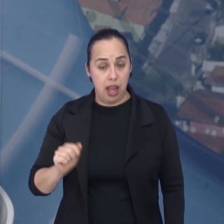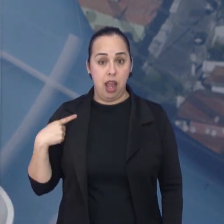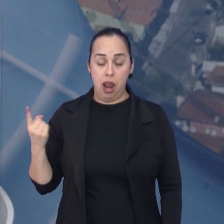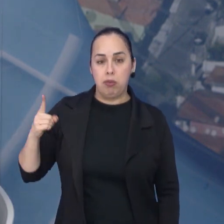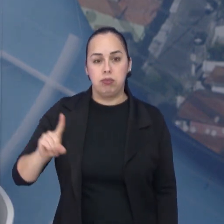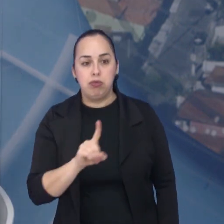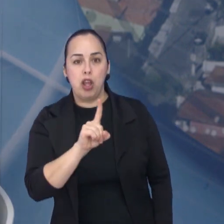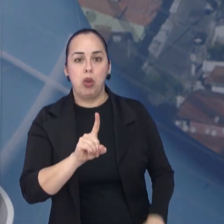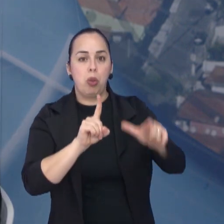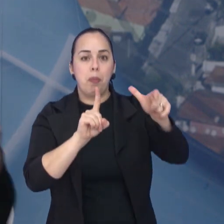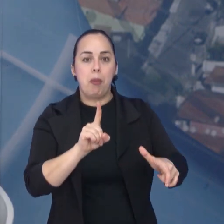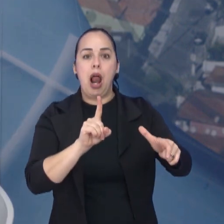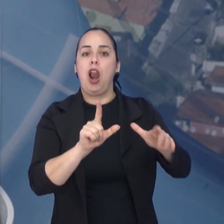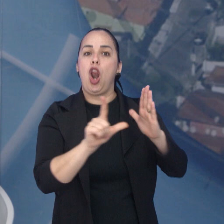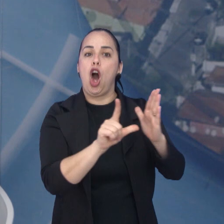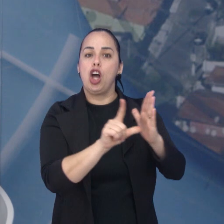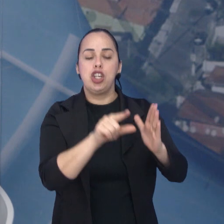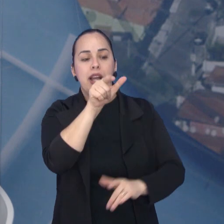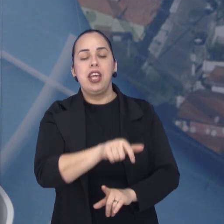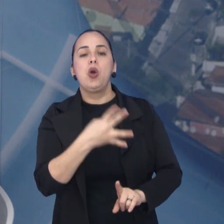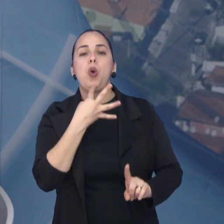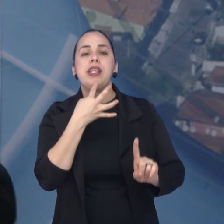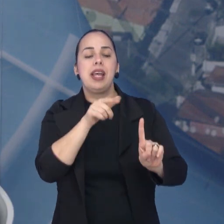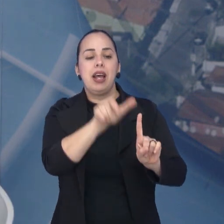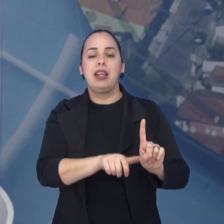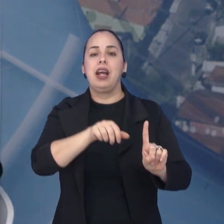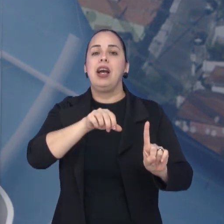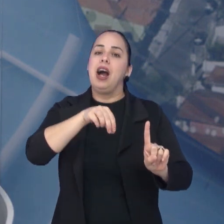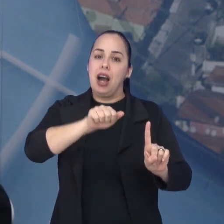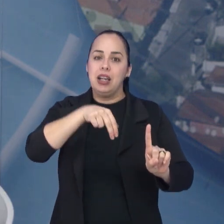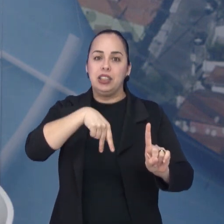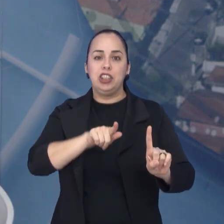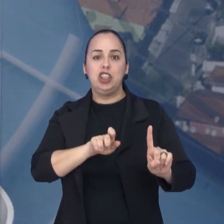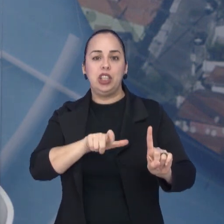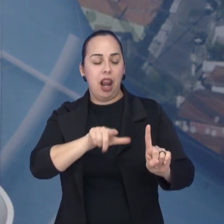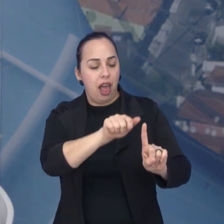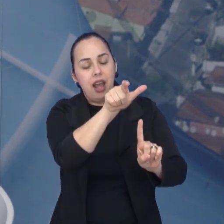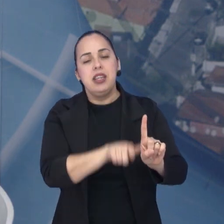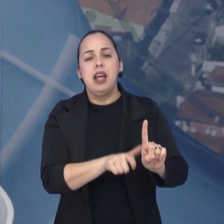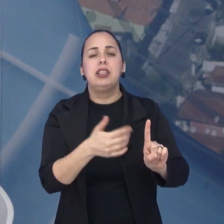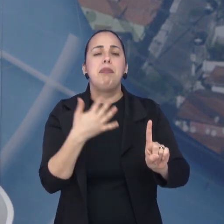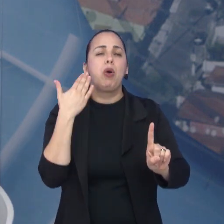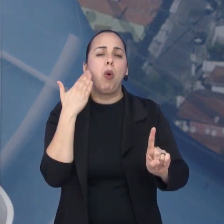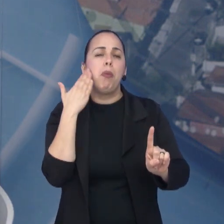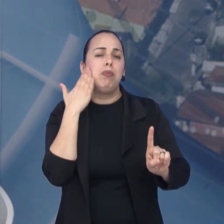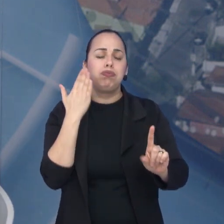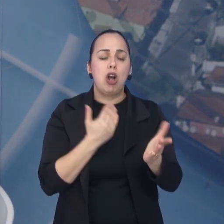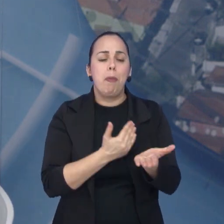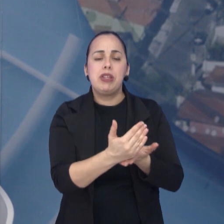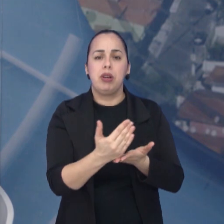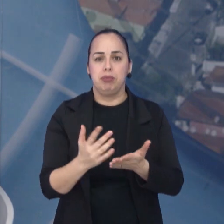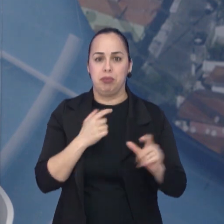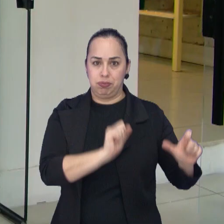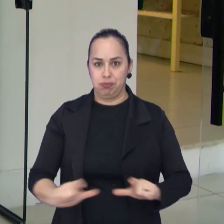história do negócio, né? A Ângela, empreendedora, como que tudo começou, como que veio o start, os principais desafios. Roda